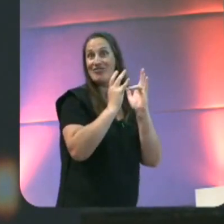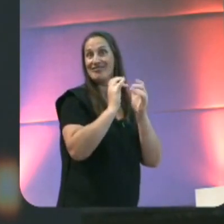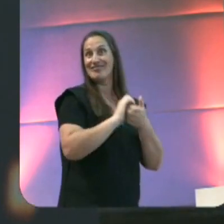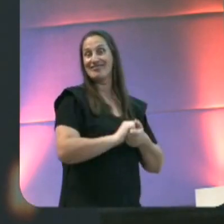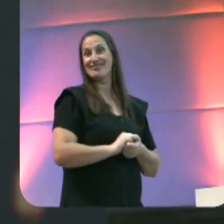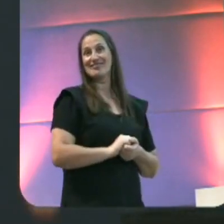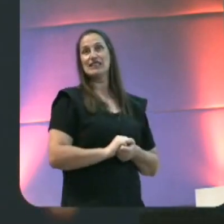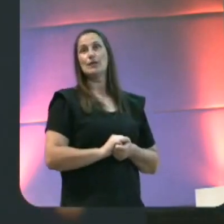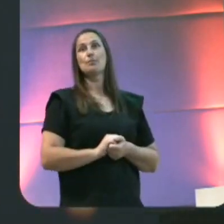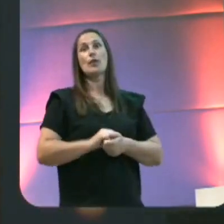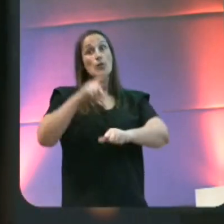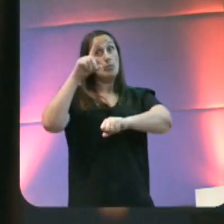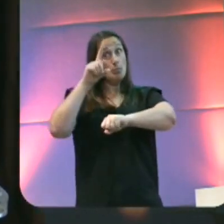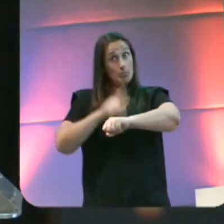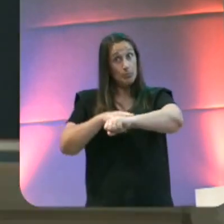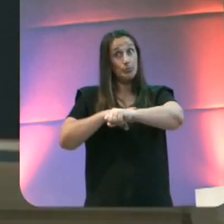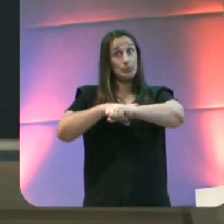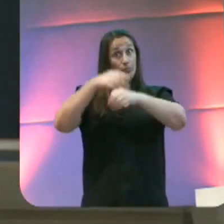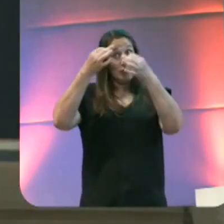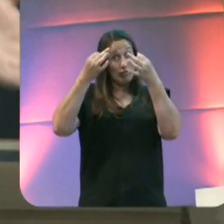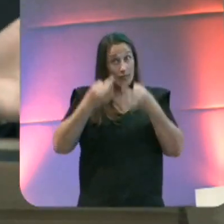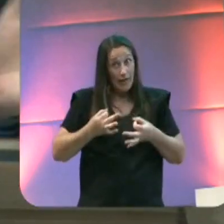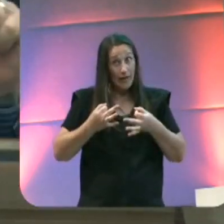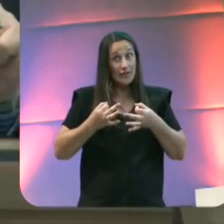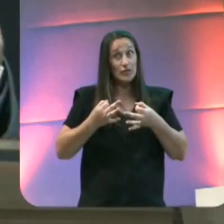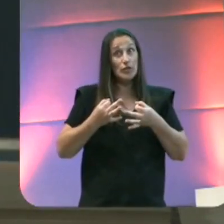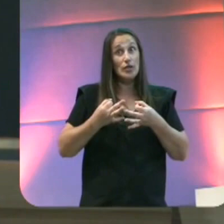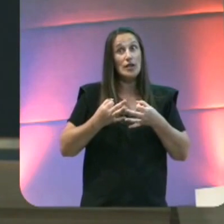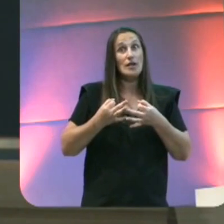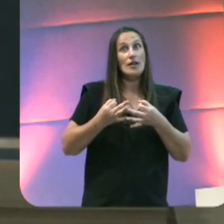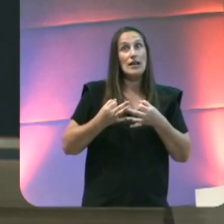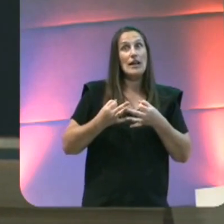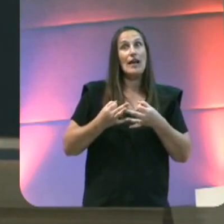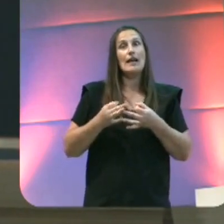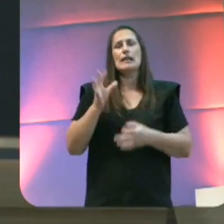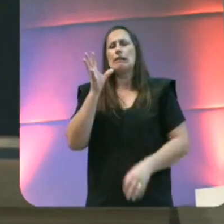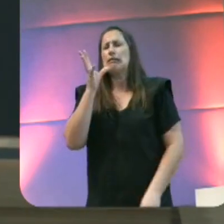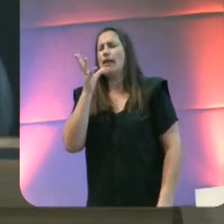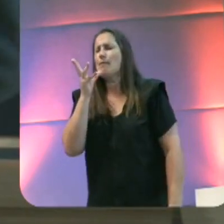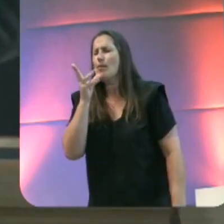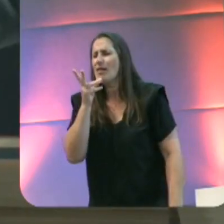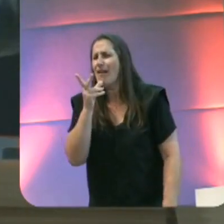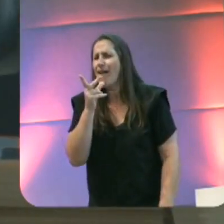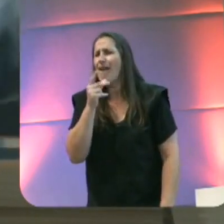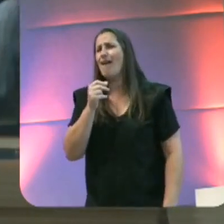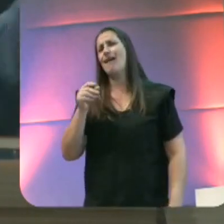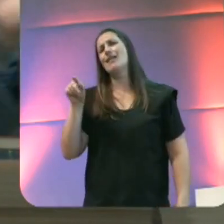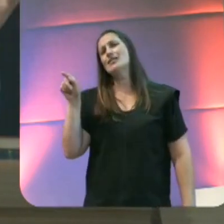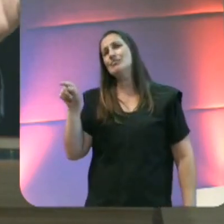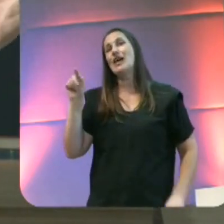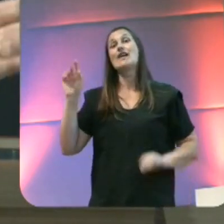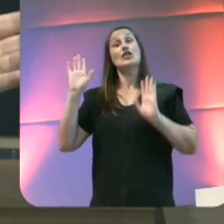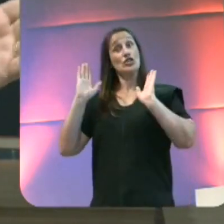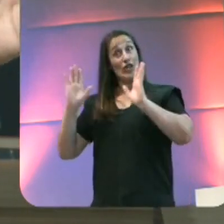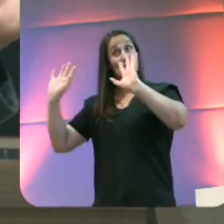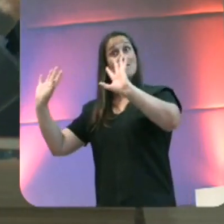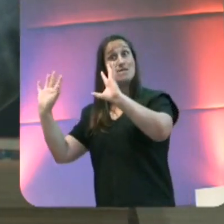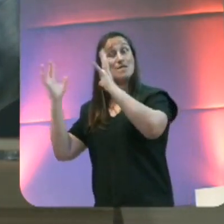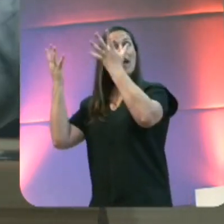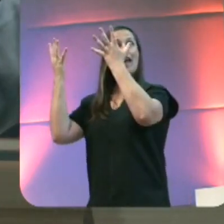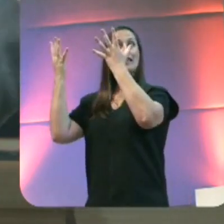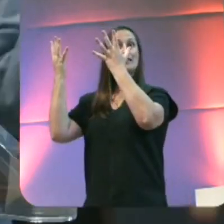num determinado horário, e o costume então era que ele atrasasse, que demorasse, e eles já estavam festejando,